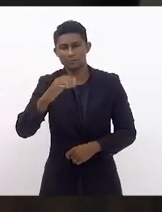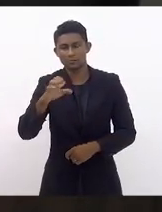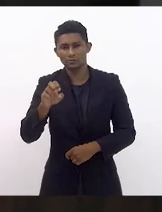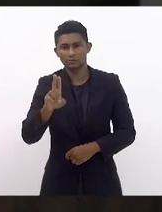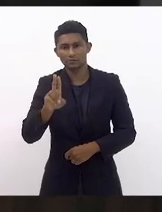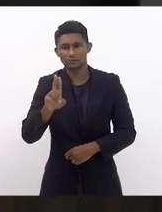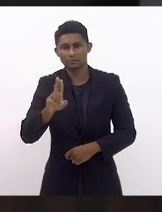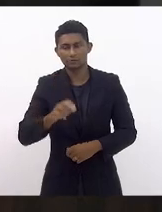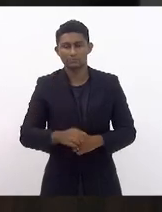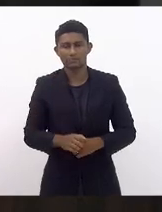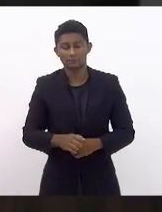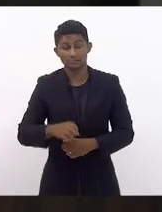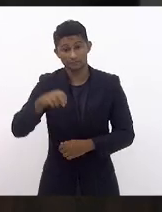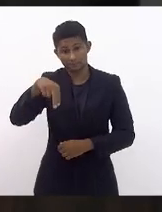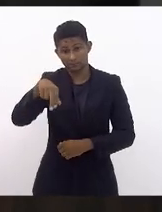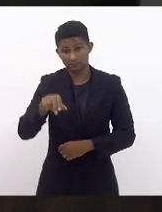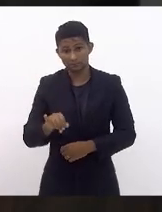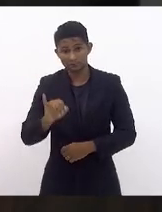Então,